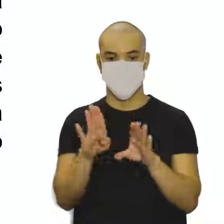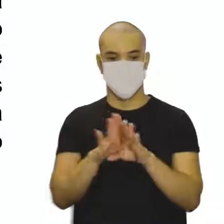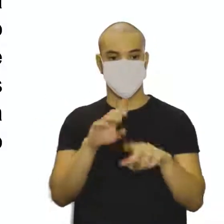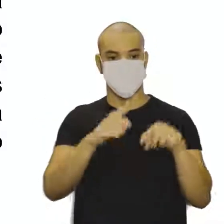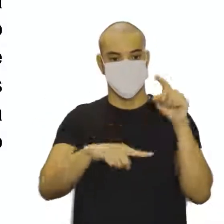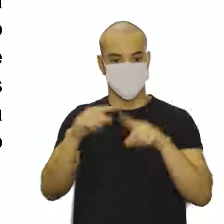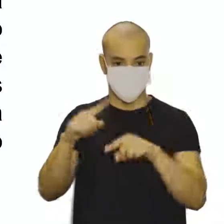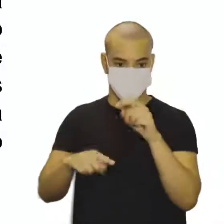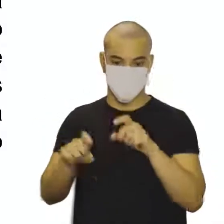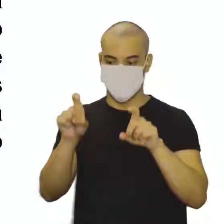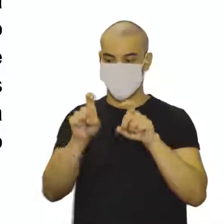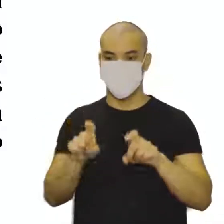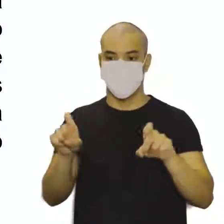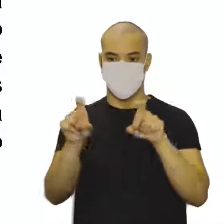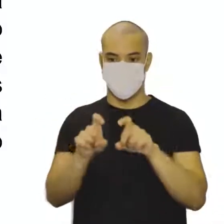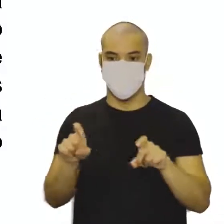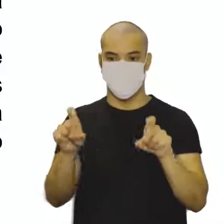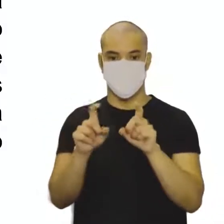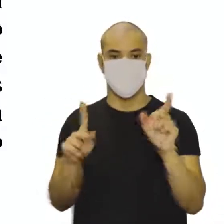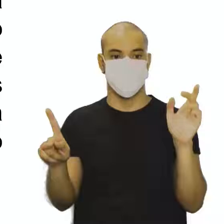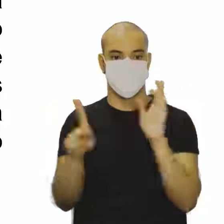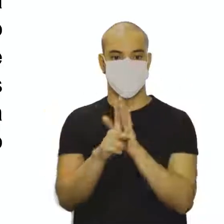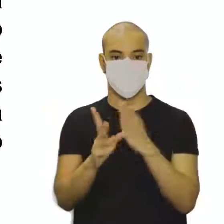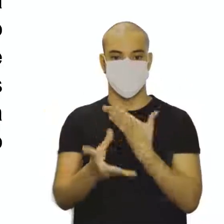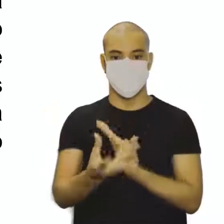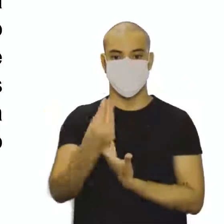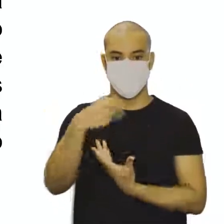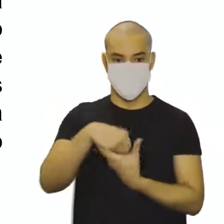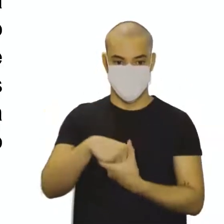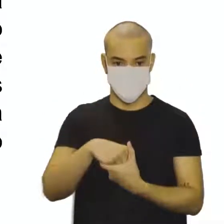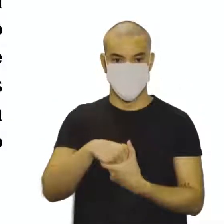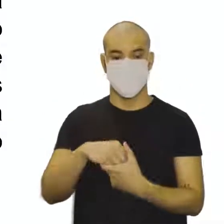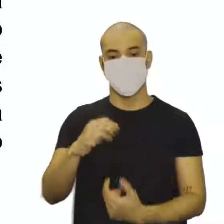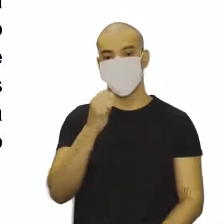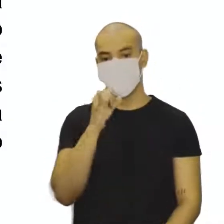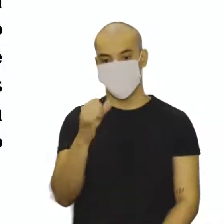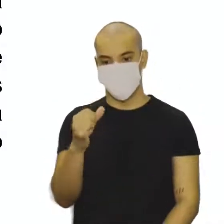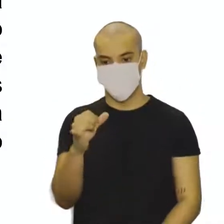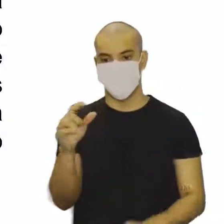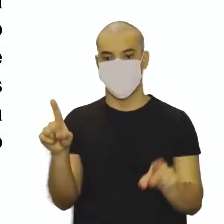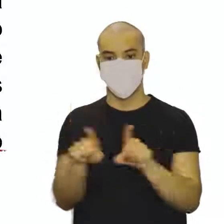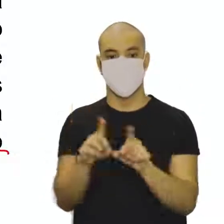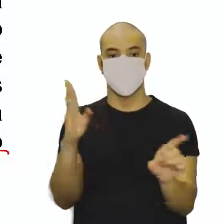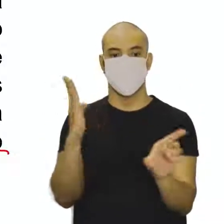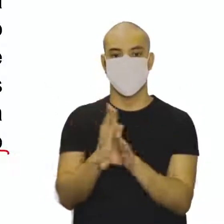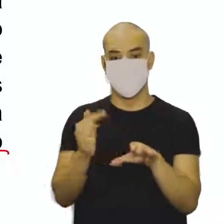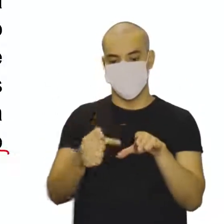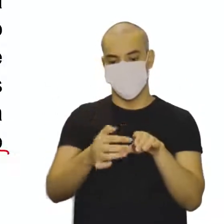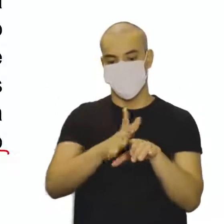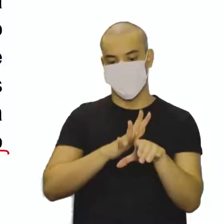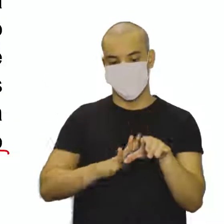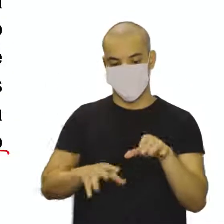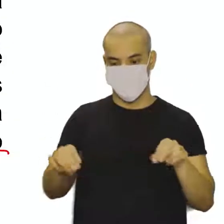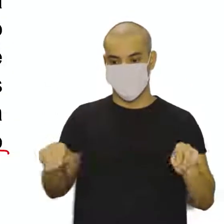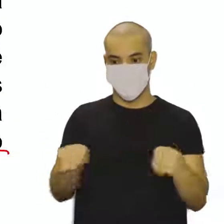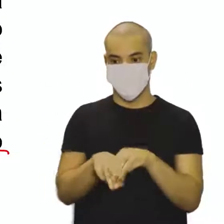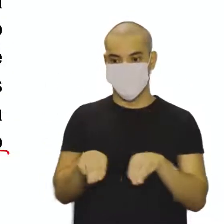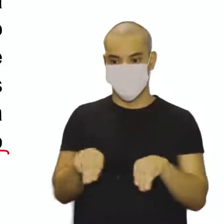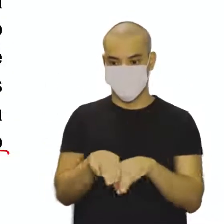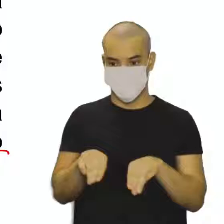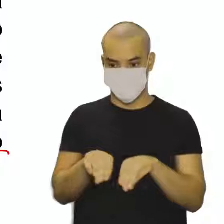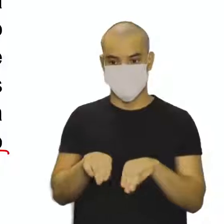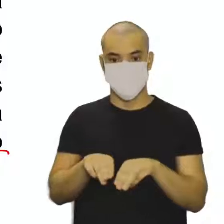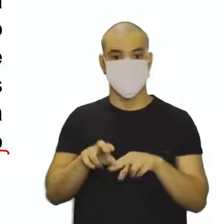e digitais para armazenar energia através de um campo